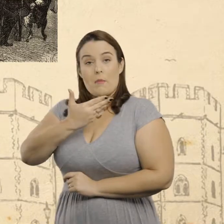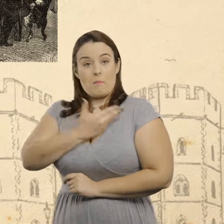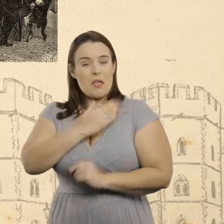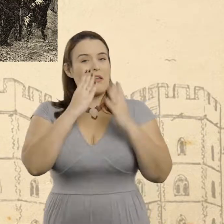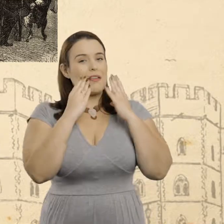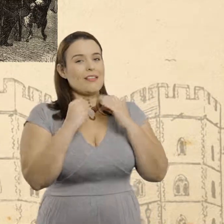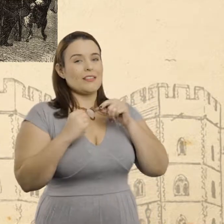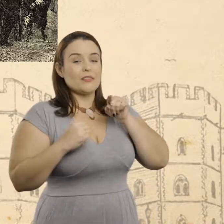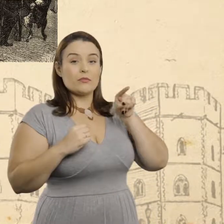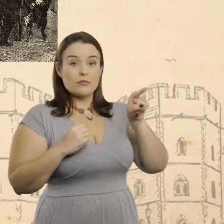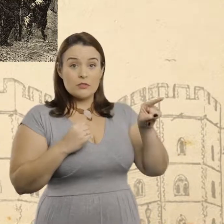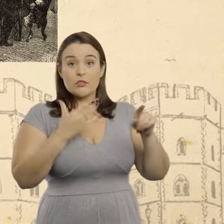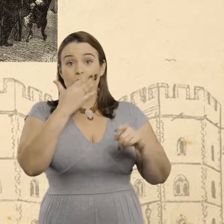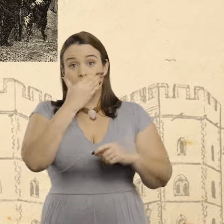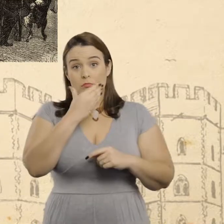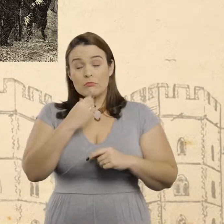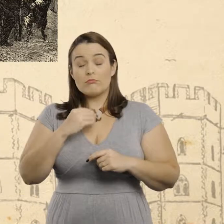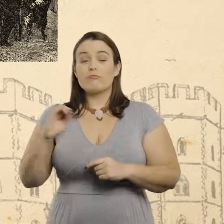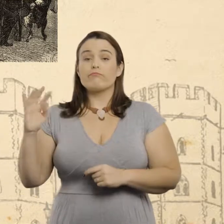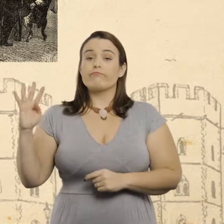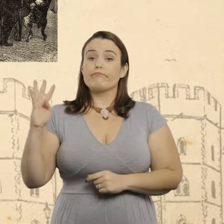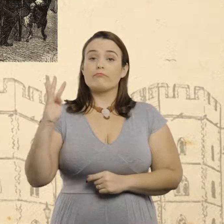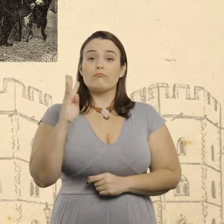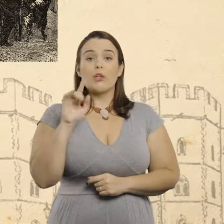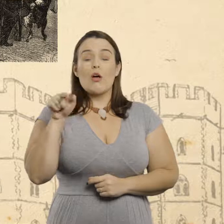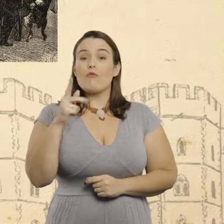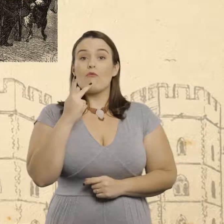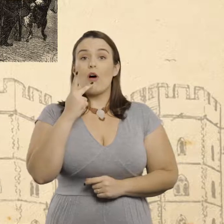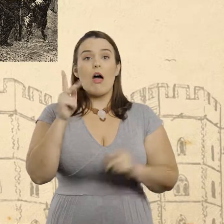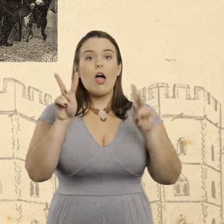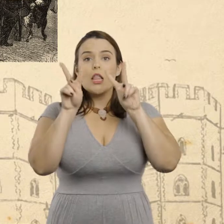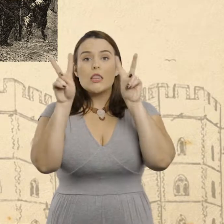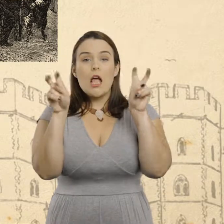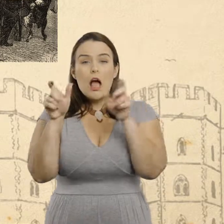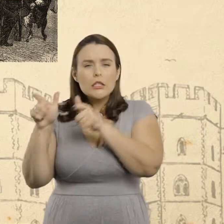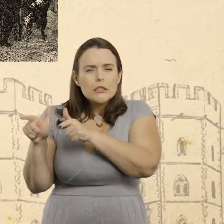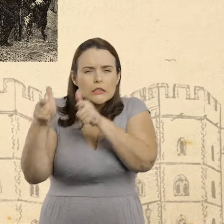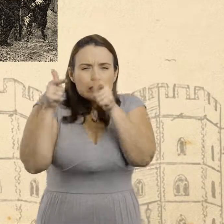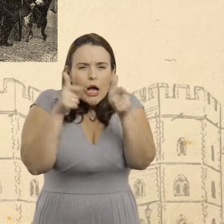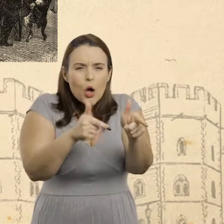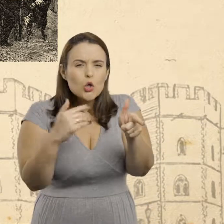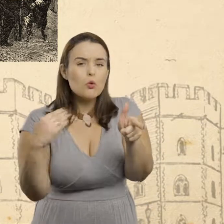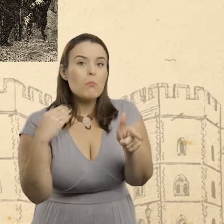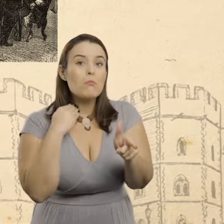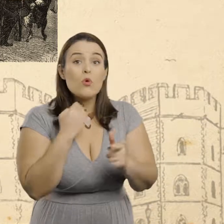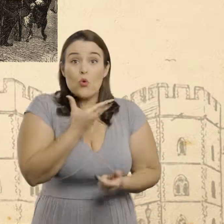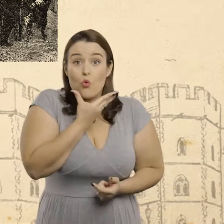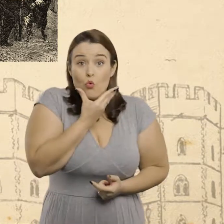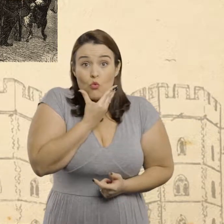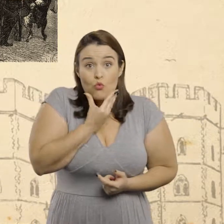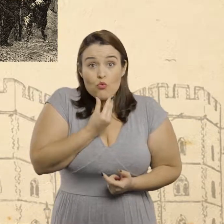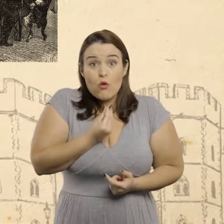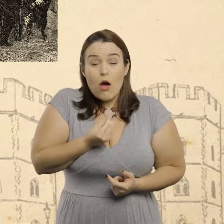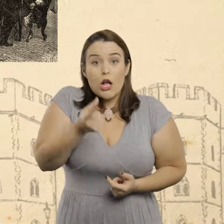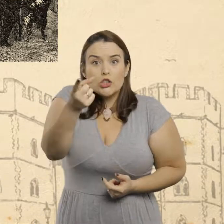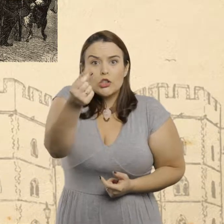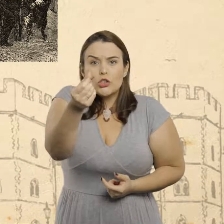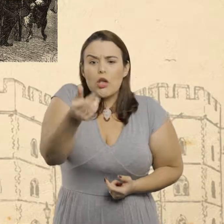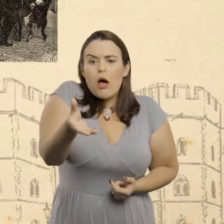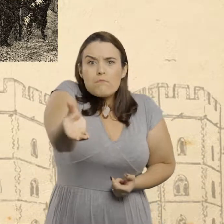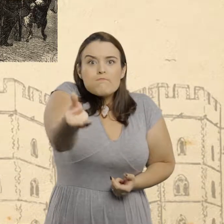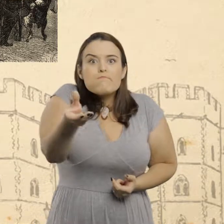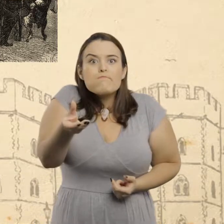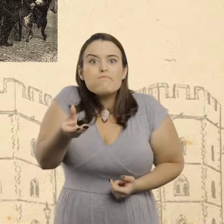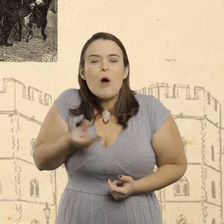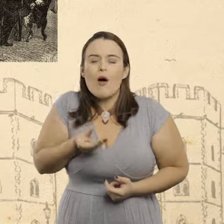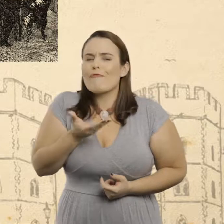homens começaram a falar sobre um assalto que aconteceu no banco. Um homem roubou muito dinheiro que estava em cima do balcão. Foi um roubo